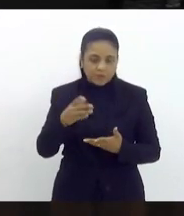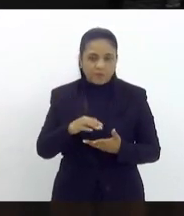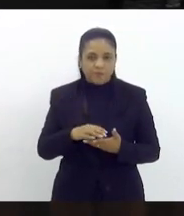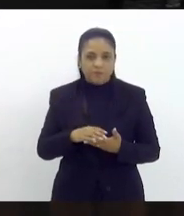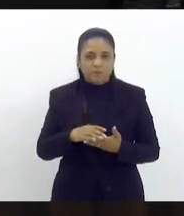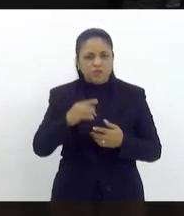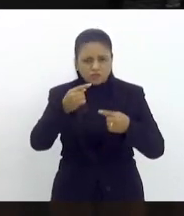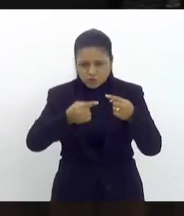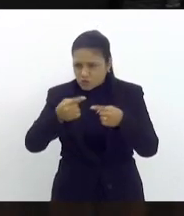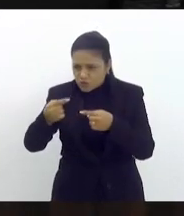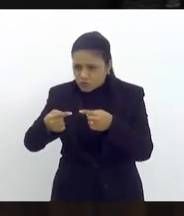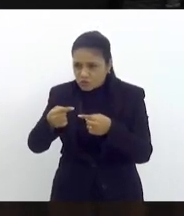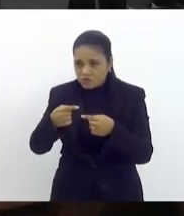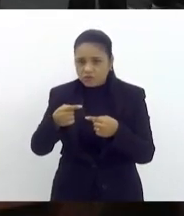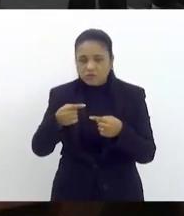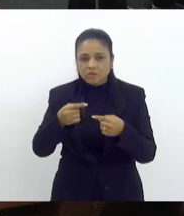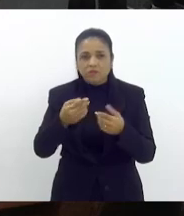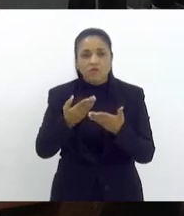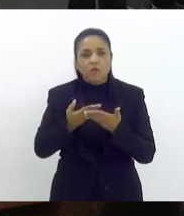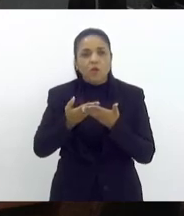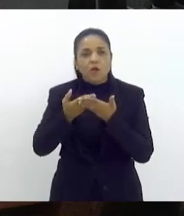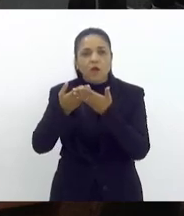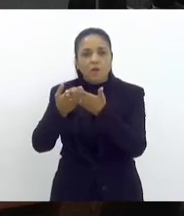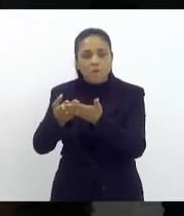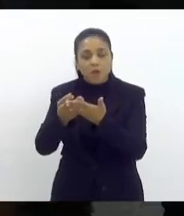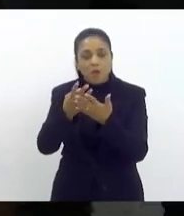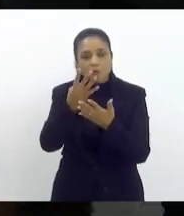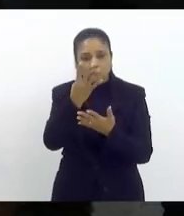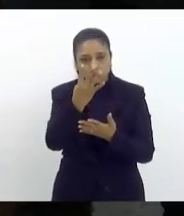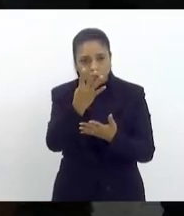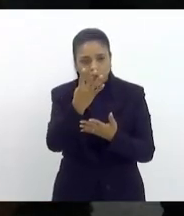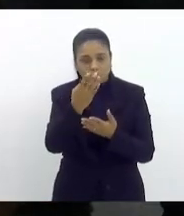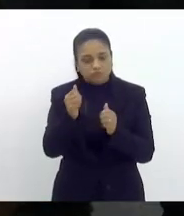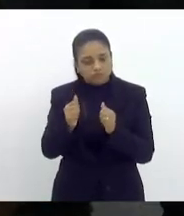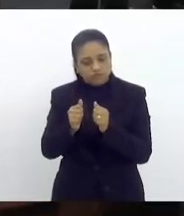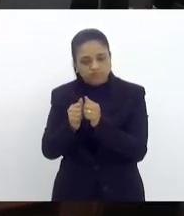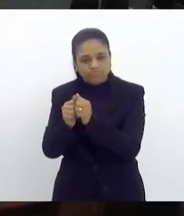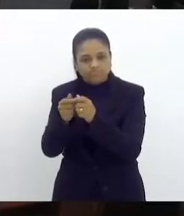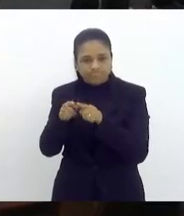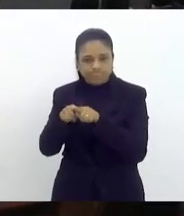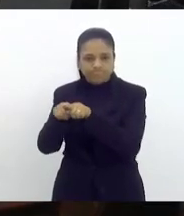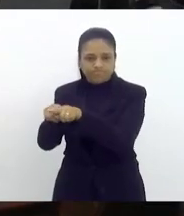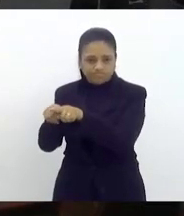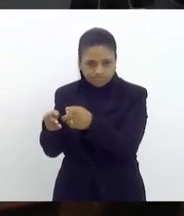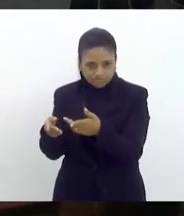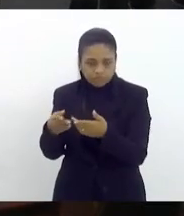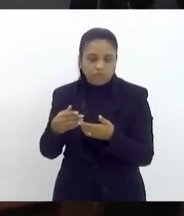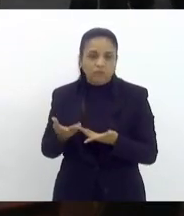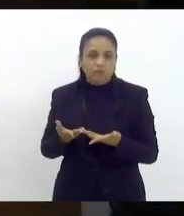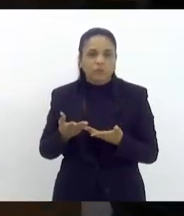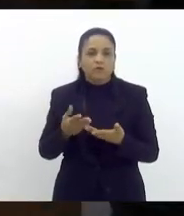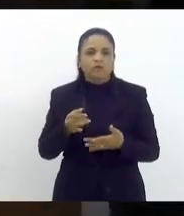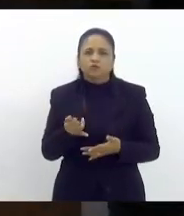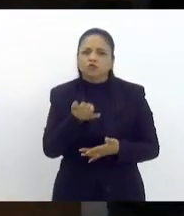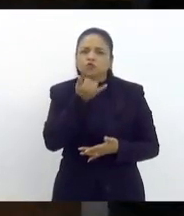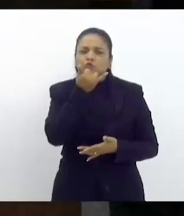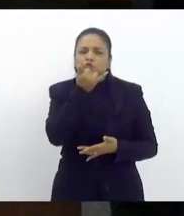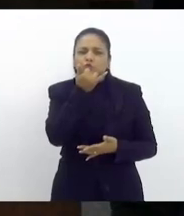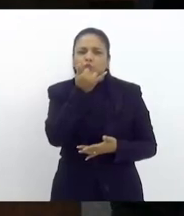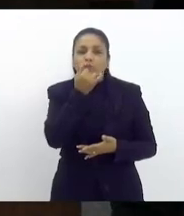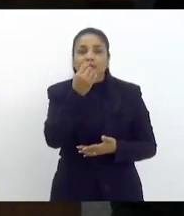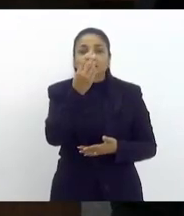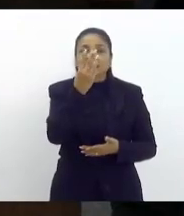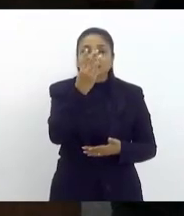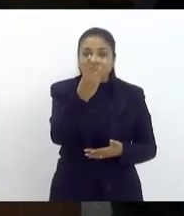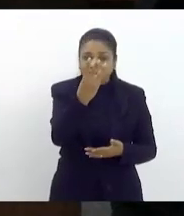discutir eu vou encaminhar os quatro simultaneamente por favor desculpe senhor presidente eu vou encaminhar